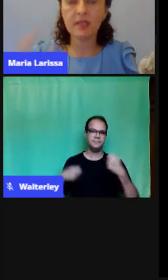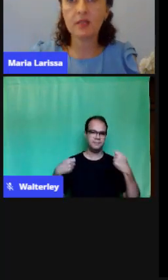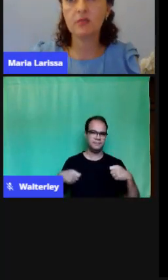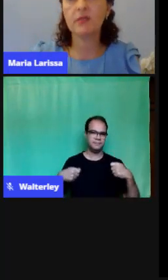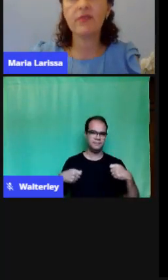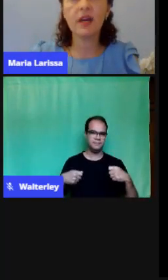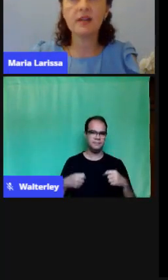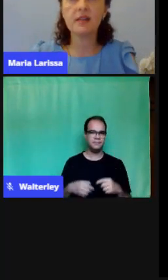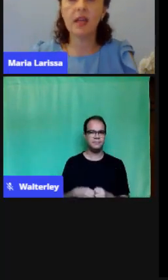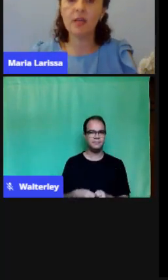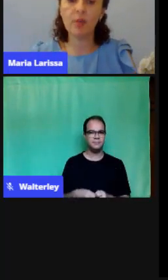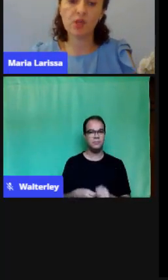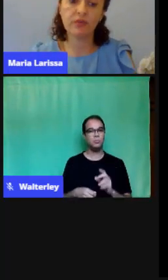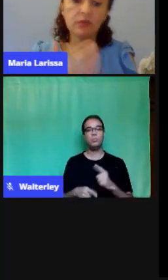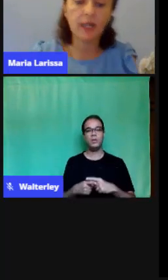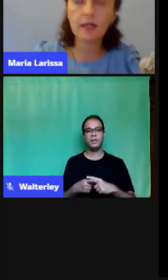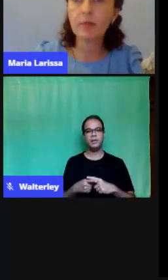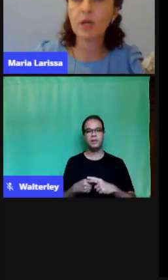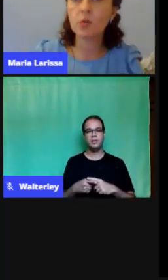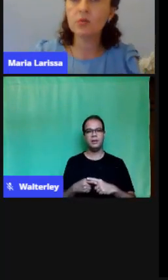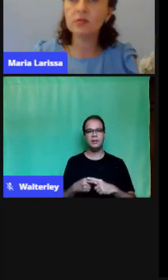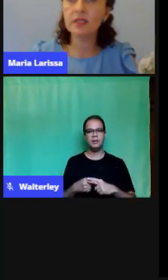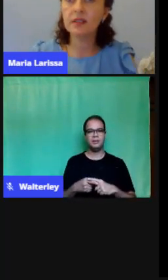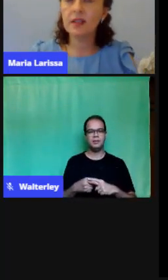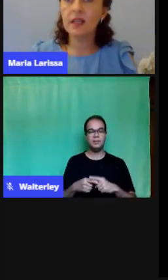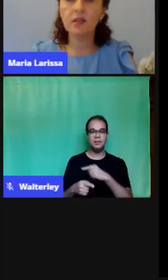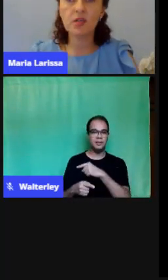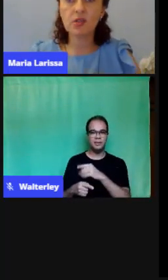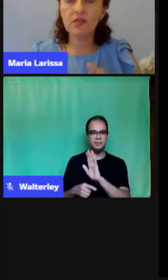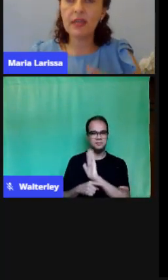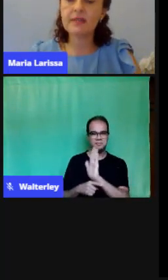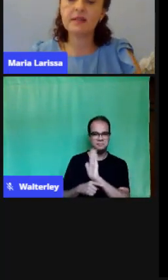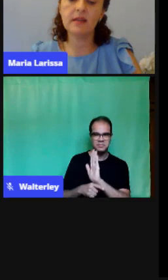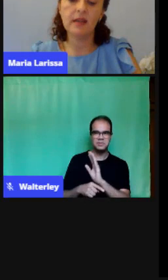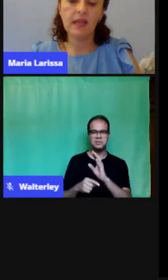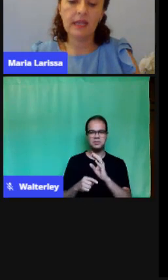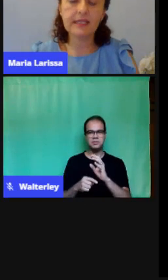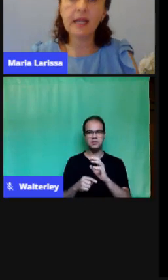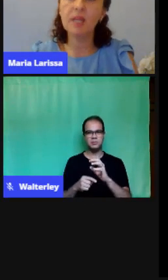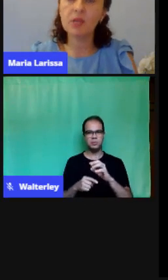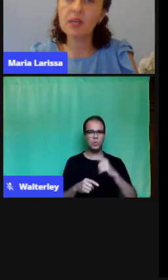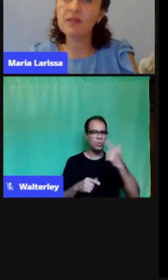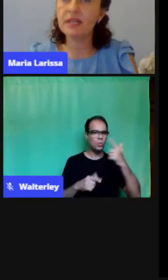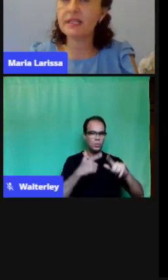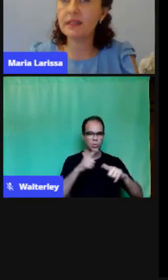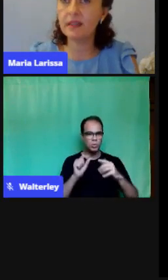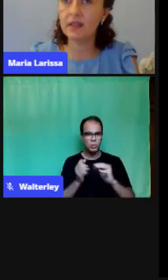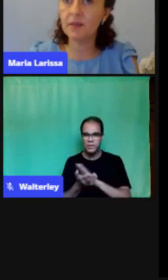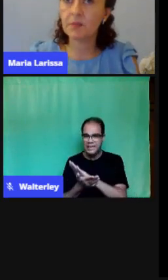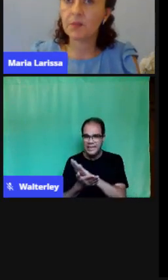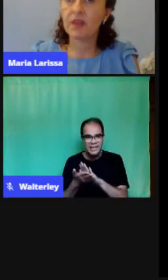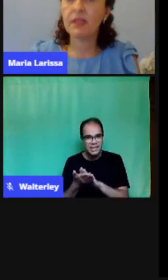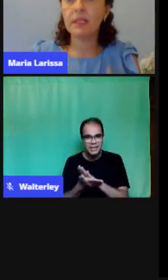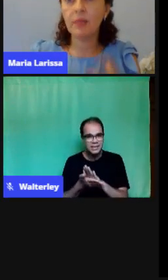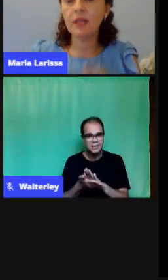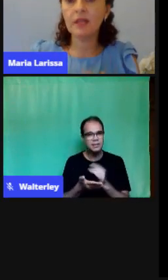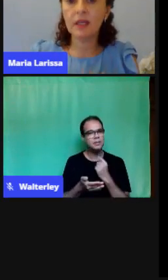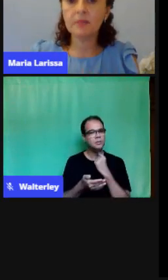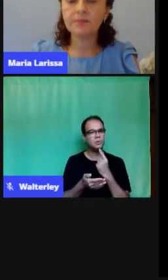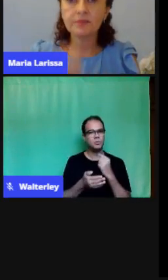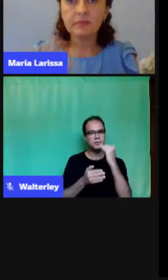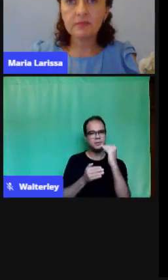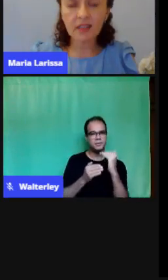pode passar para a segunda fase, ele pode voltar na pergunta. Então, esse caminho que ele vai seguir